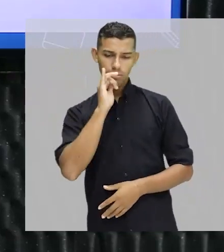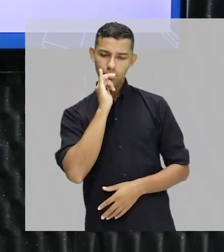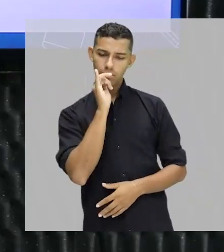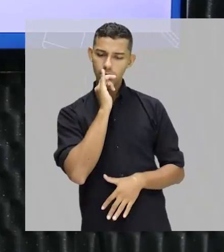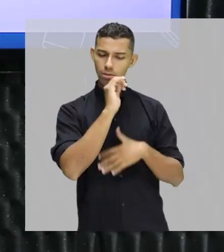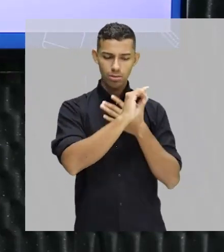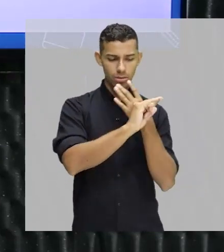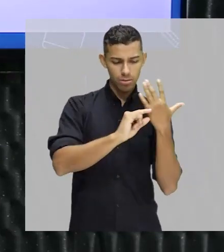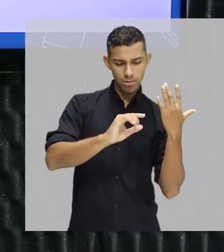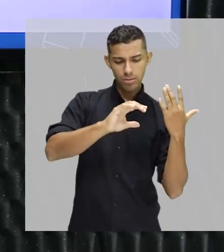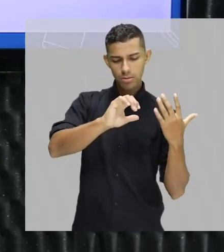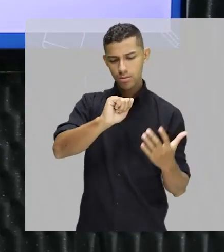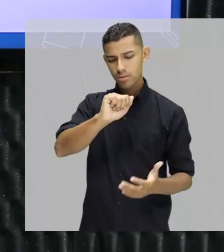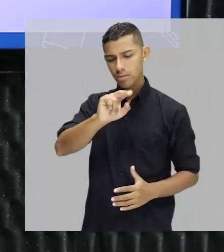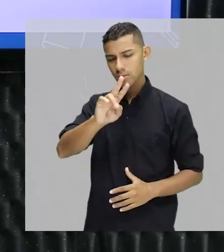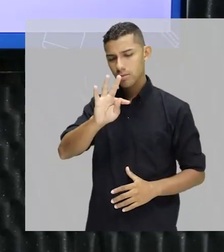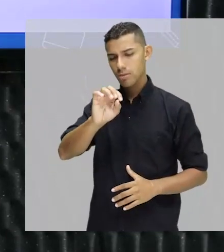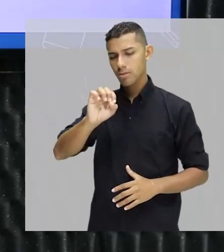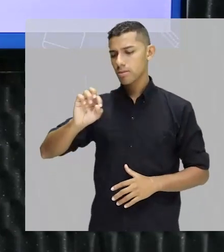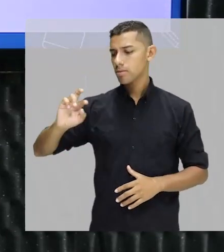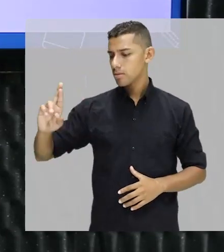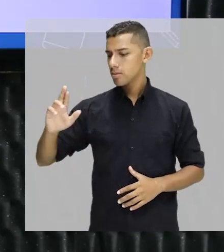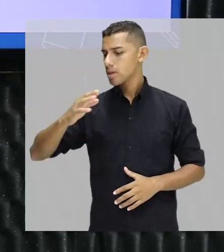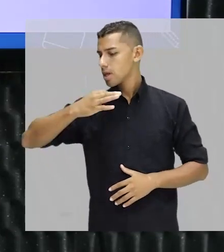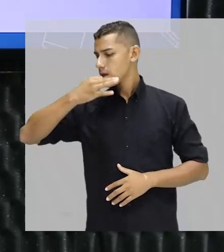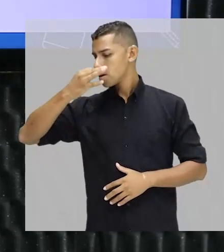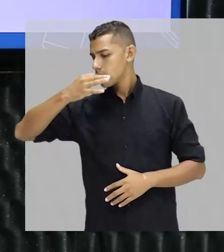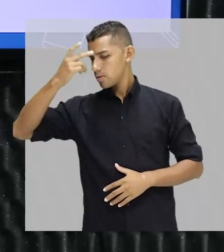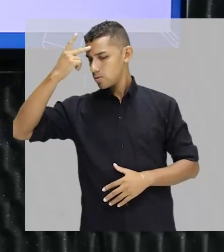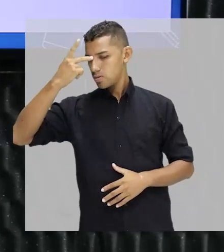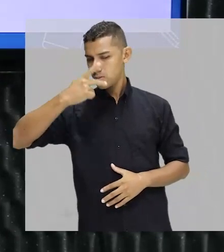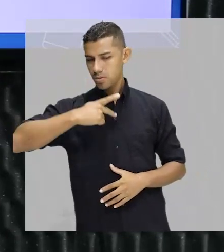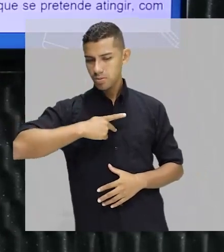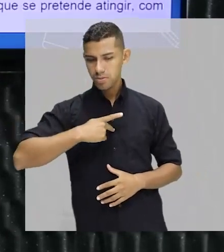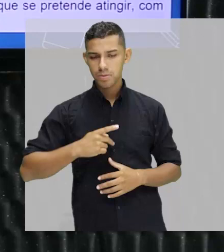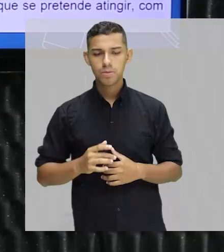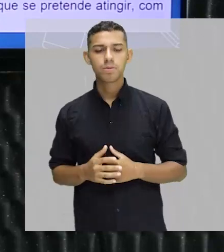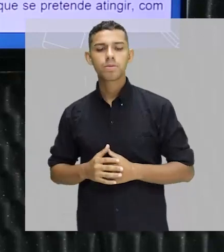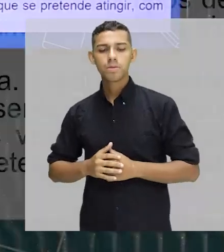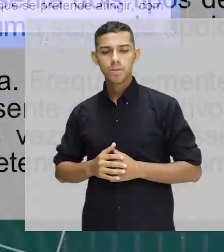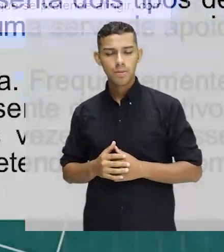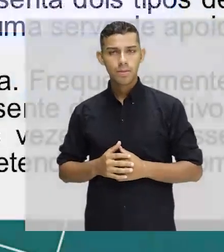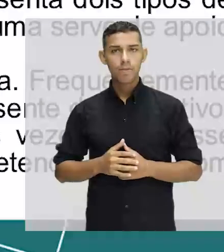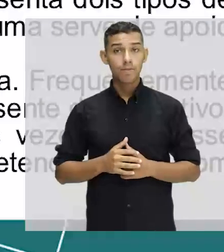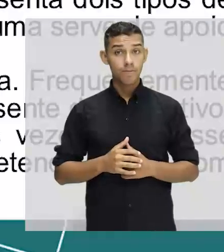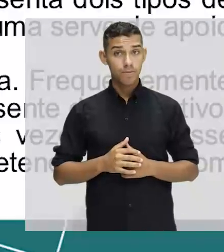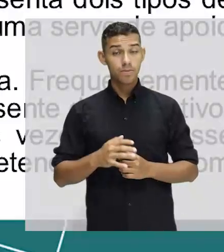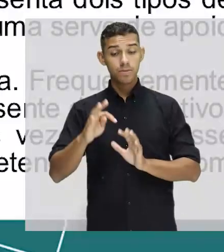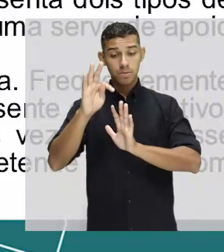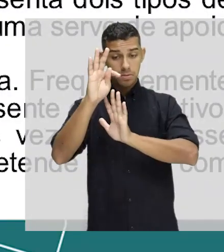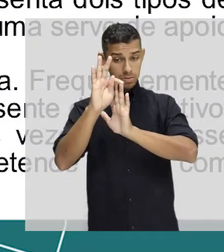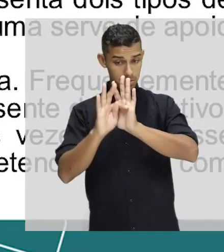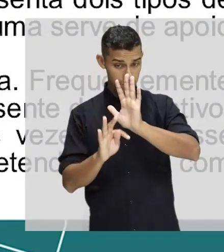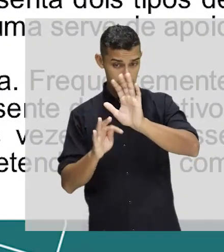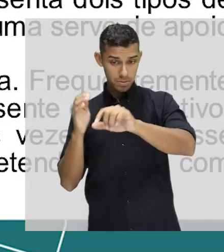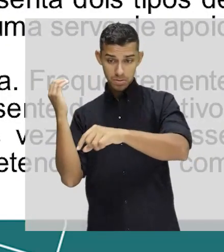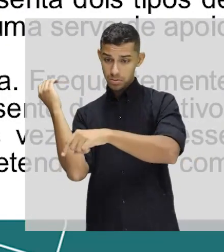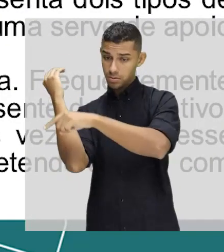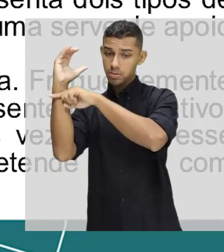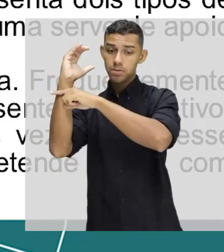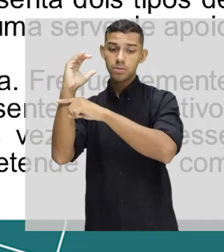cartunista, o autor, ele acaba colocando o seu ponto de vista. O texto publicitário,